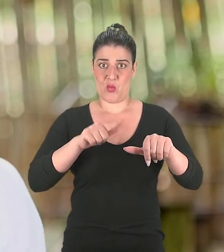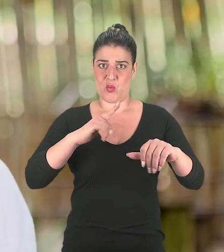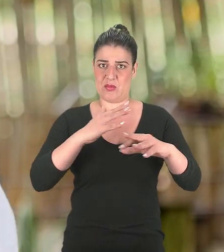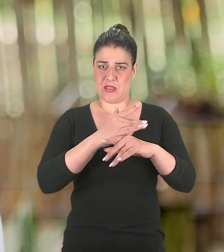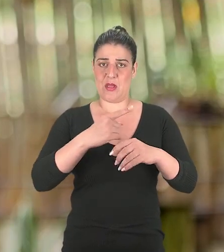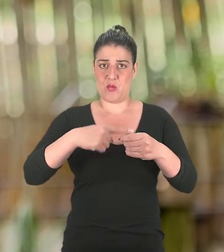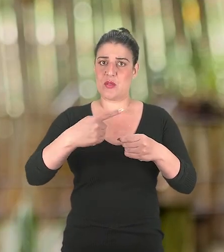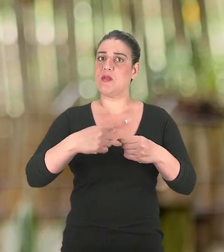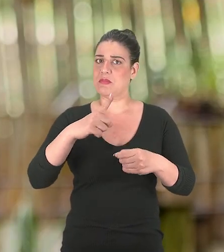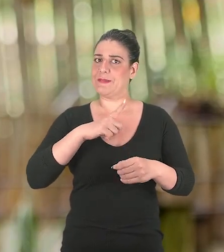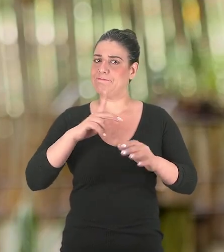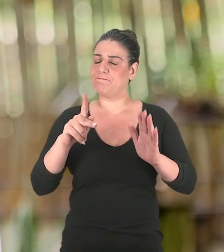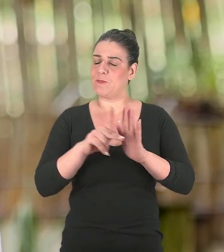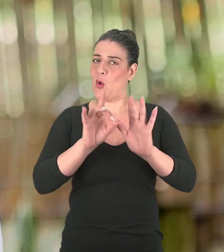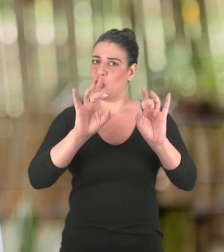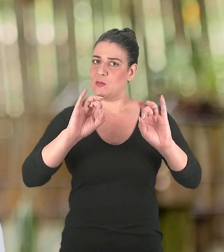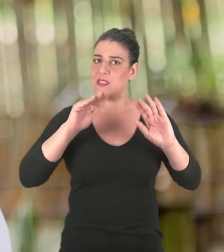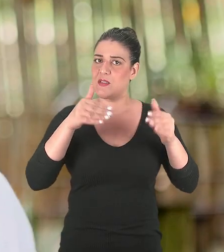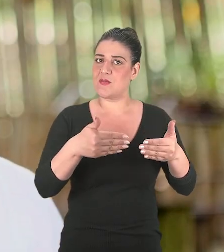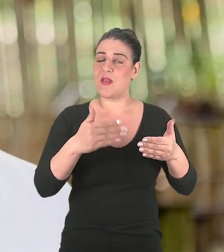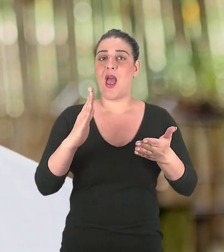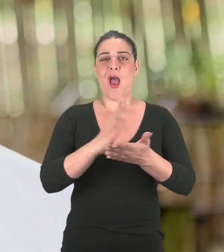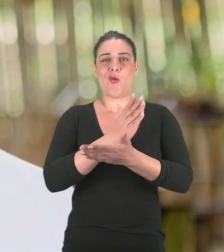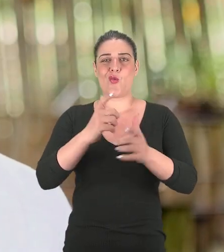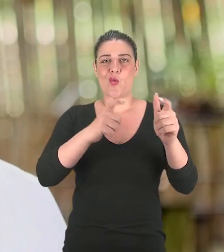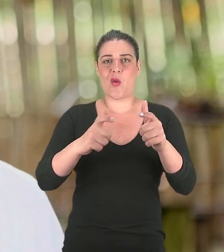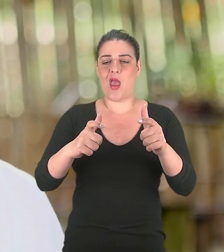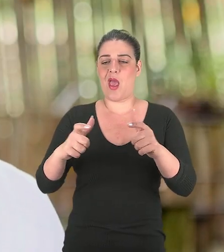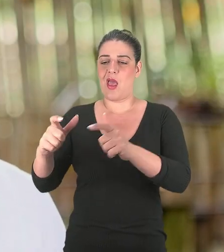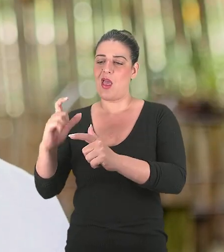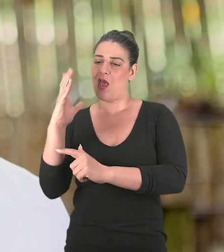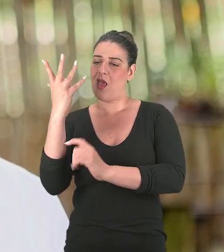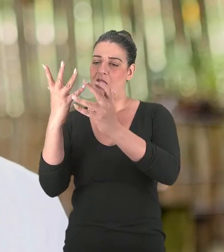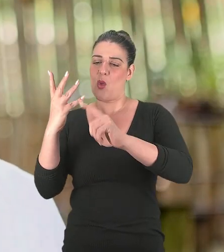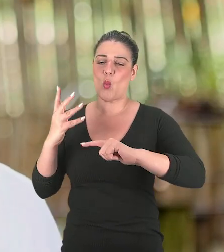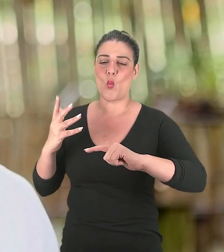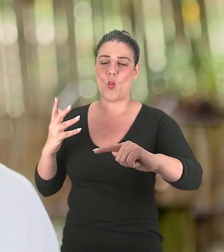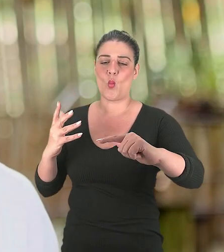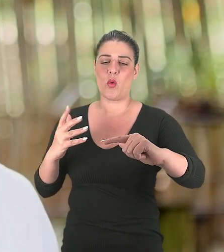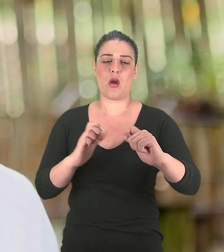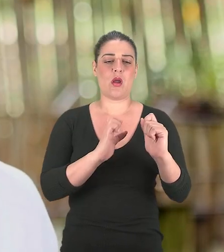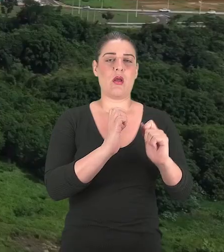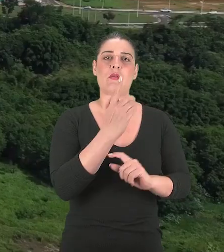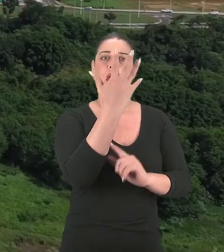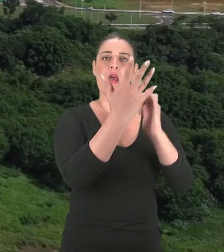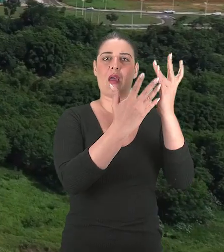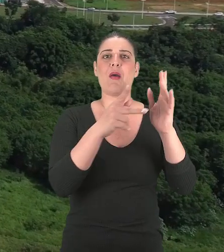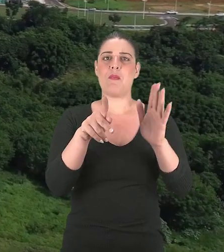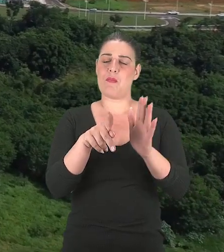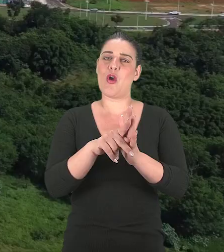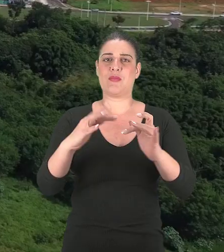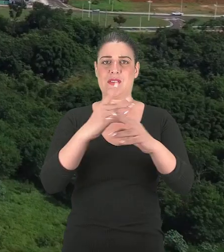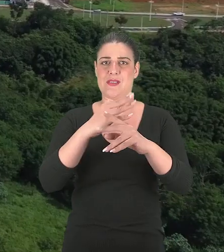né? Porque muitos locais ficaram com fragmentos de cerrado, mesmo em áreas urbanas. E